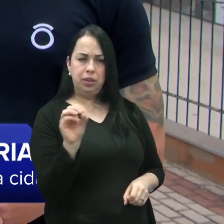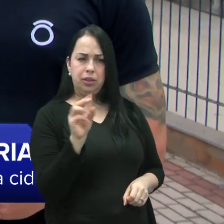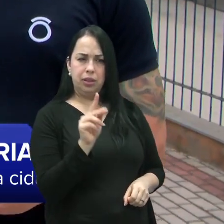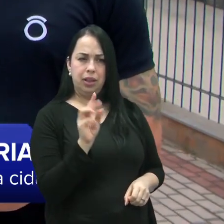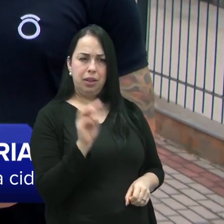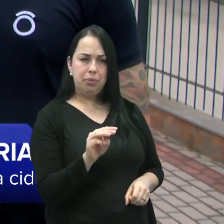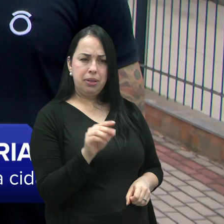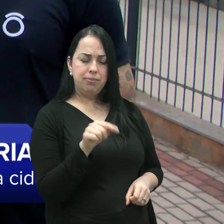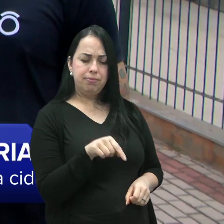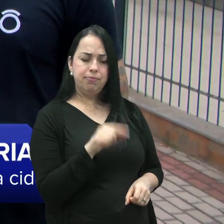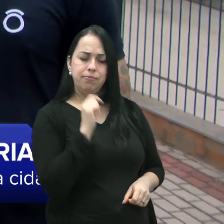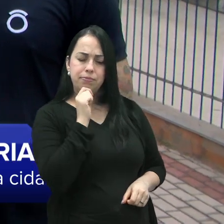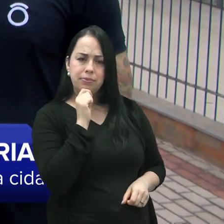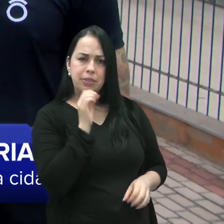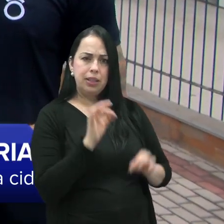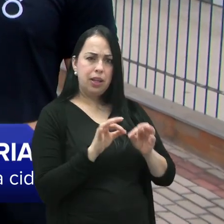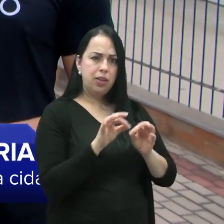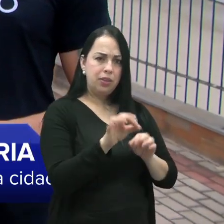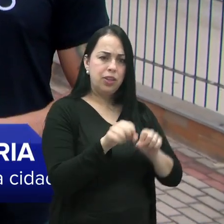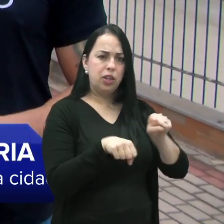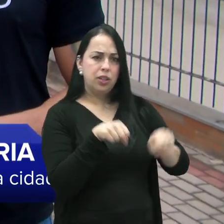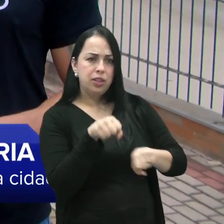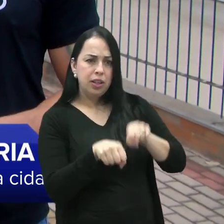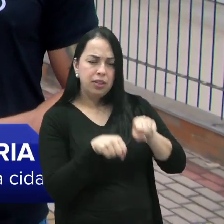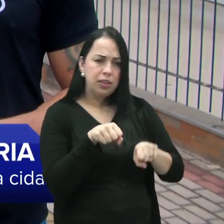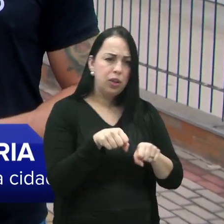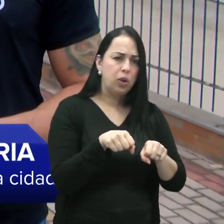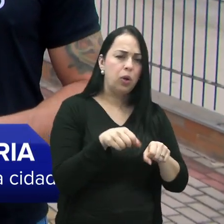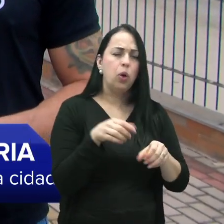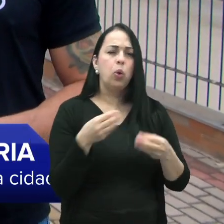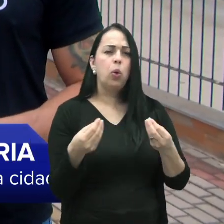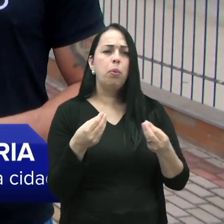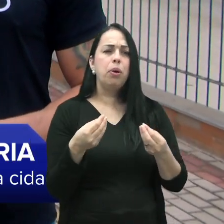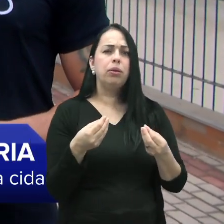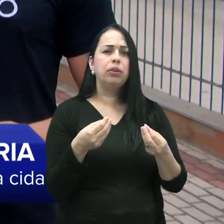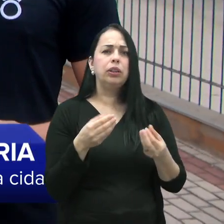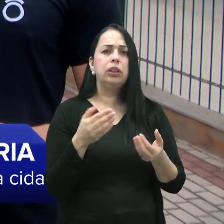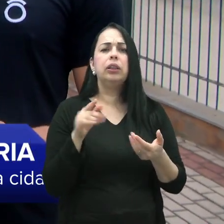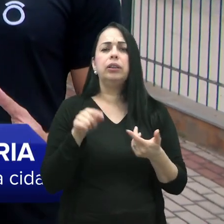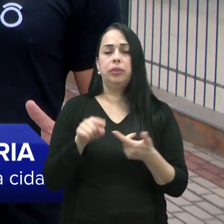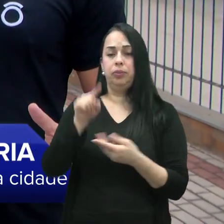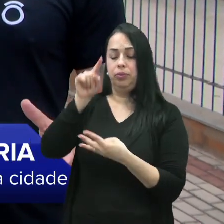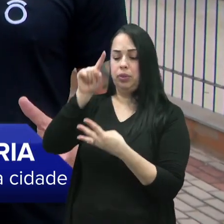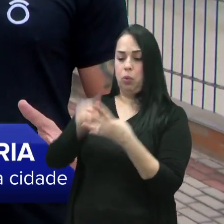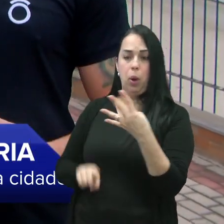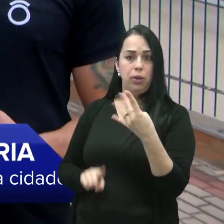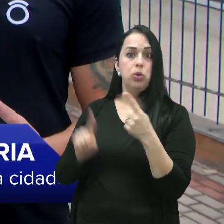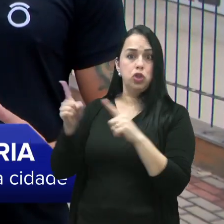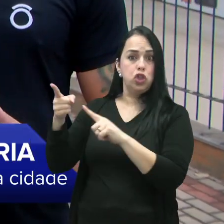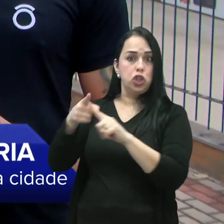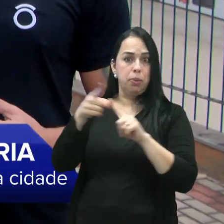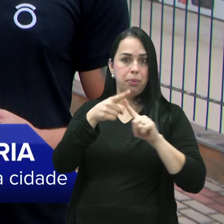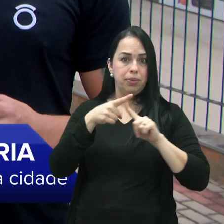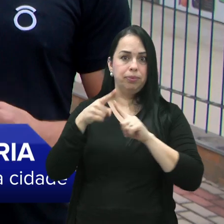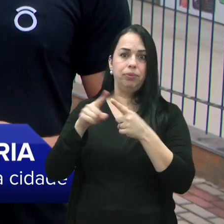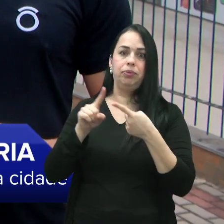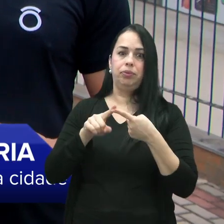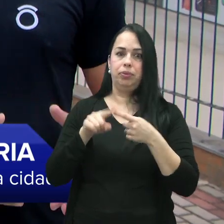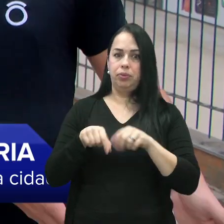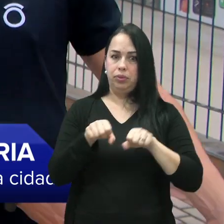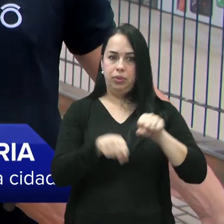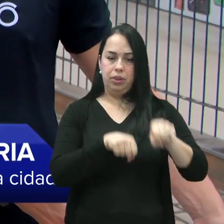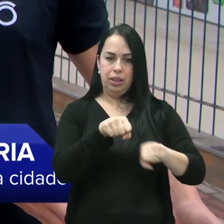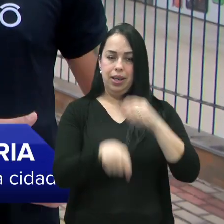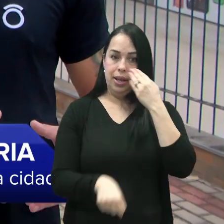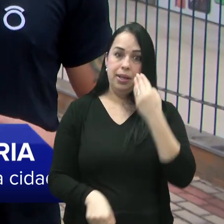são divididos em algumas categorias, né? Ciclovias, ciclofaixas, como que é feita essa divisão? São 4 dispositivos básicos. A gente tem a